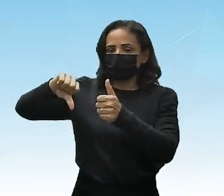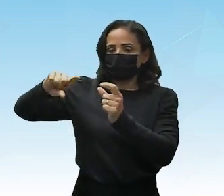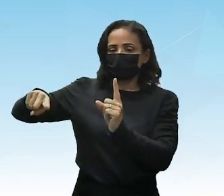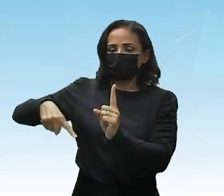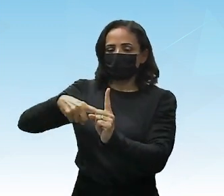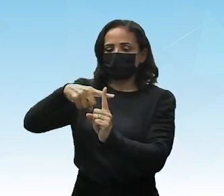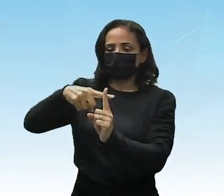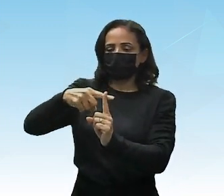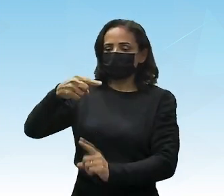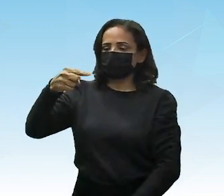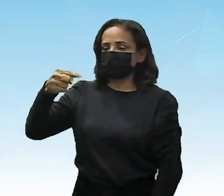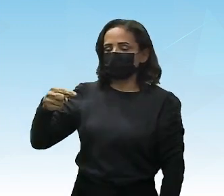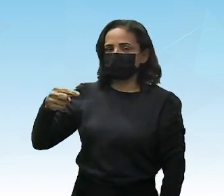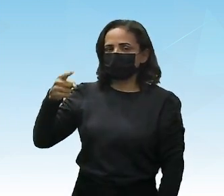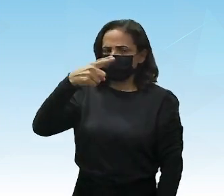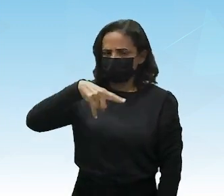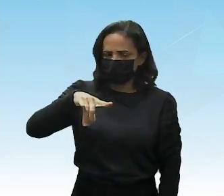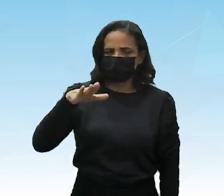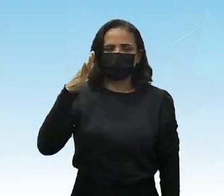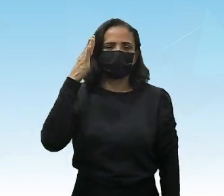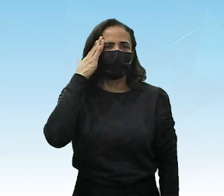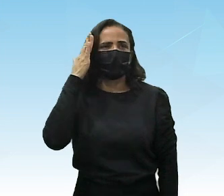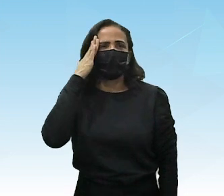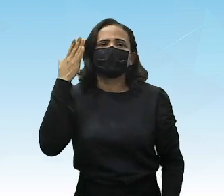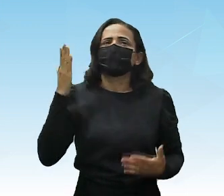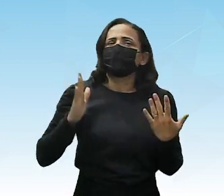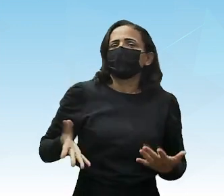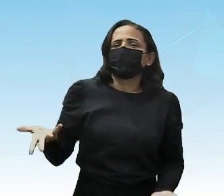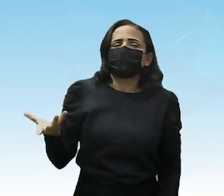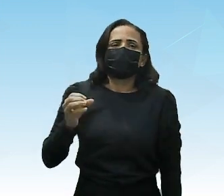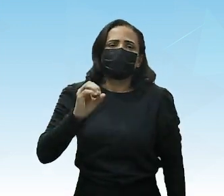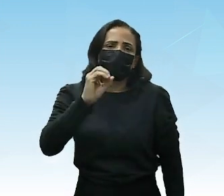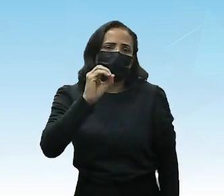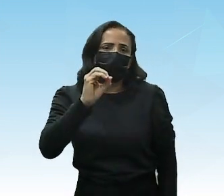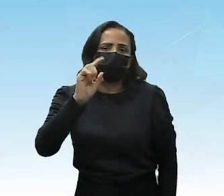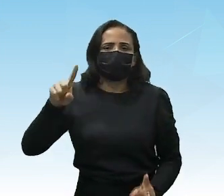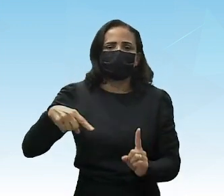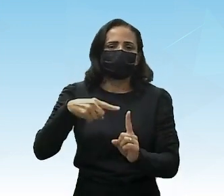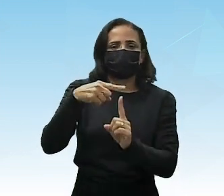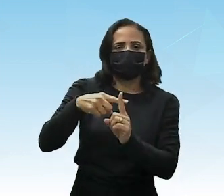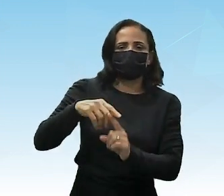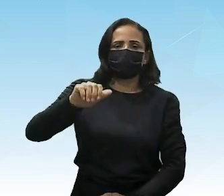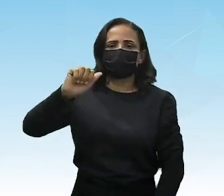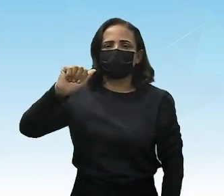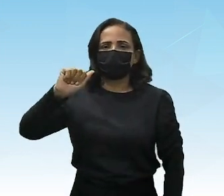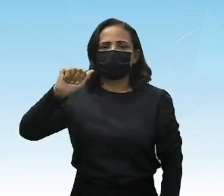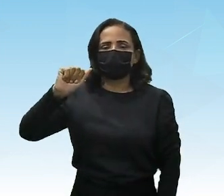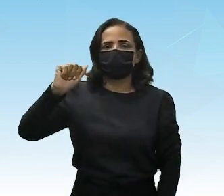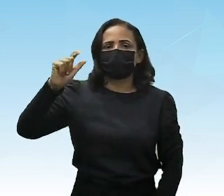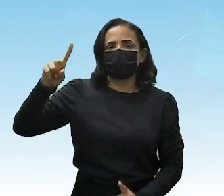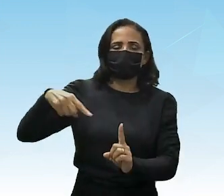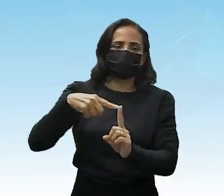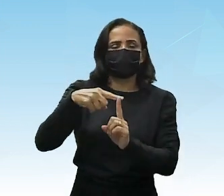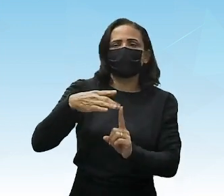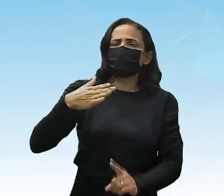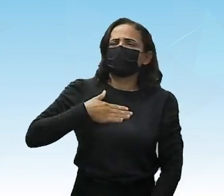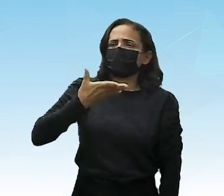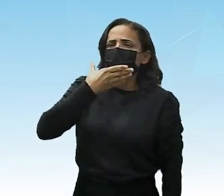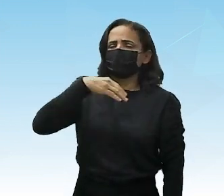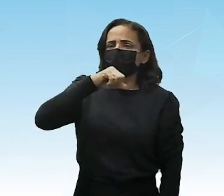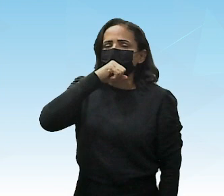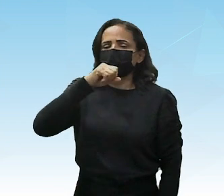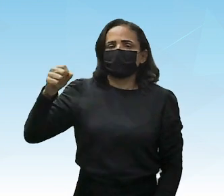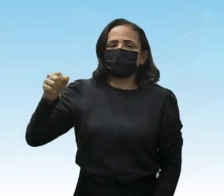sei que muita gente é bem comum você dizer assim, André, eu tenho sangue O positivo. Ah, eu tenho sangue A positivo. Ah, meu pai é B